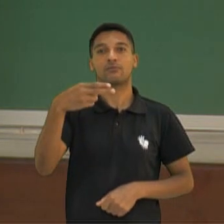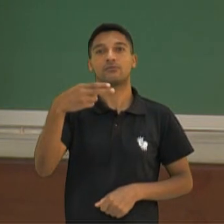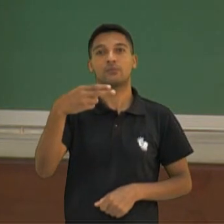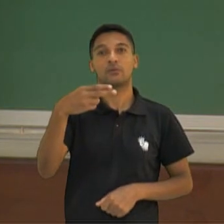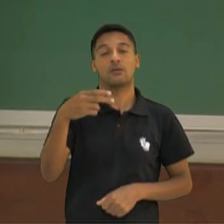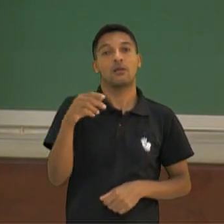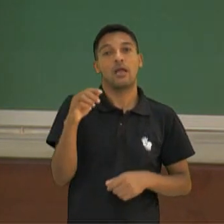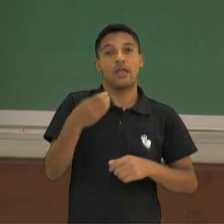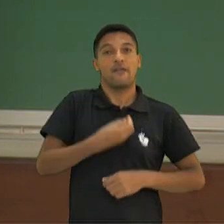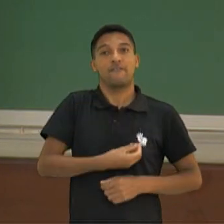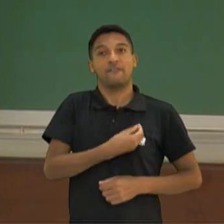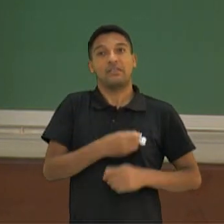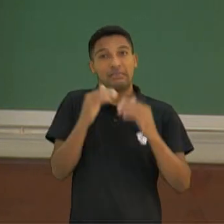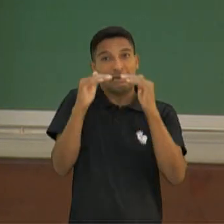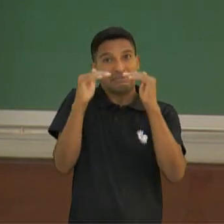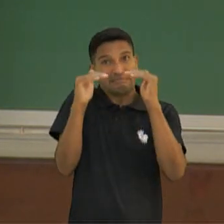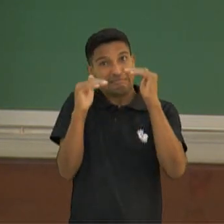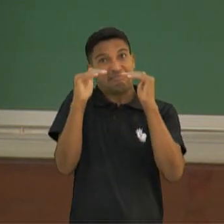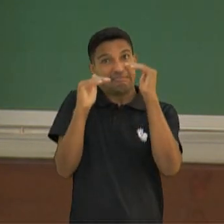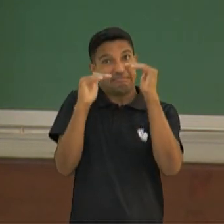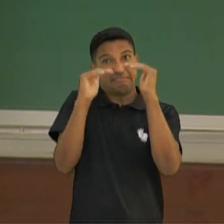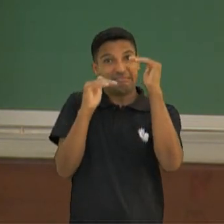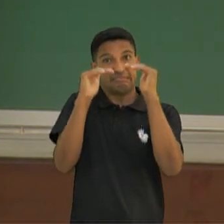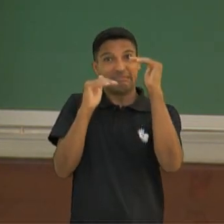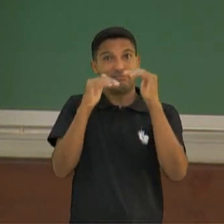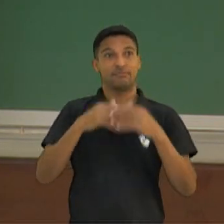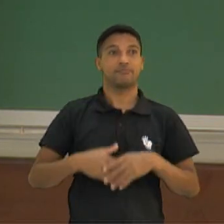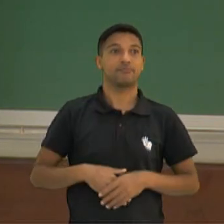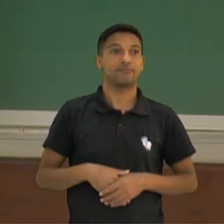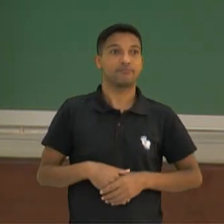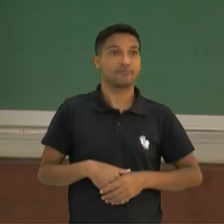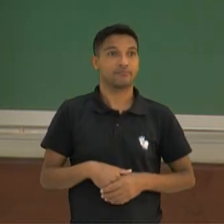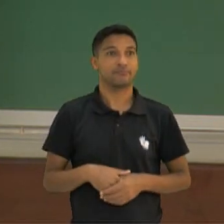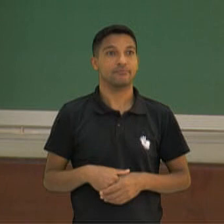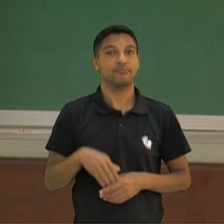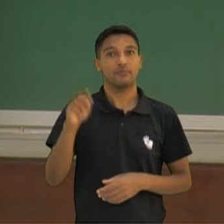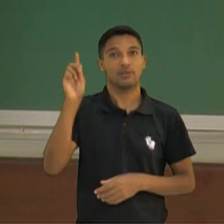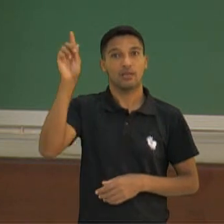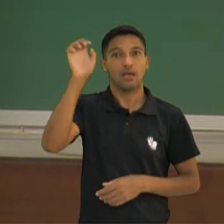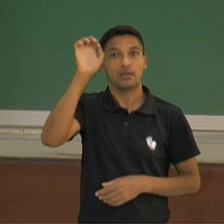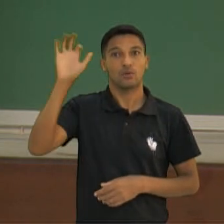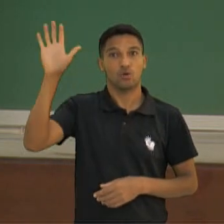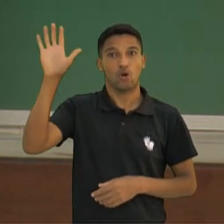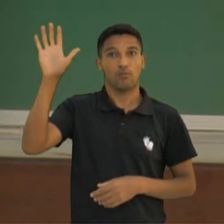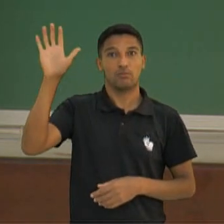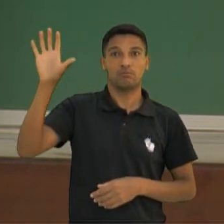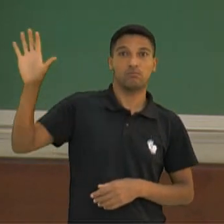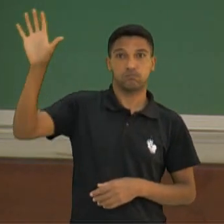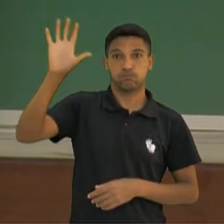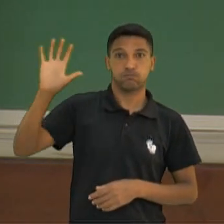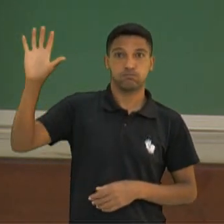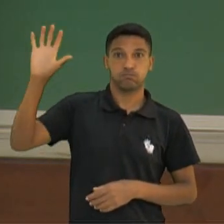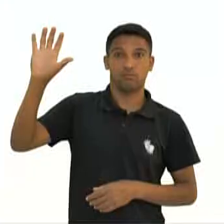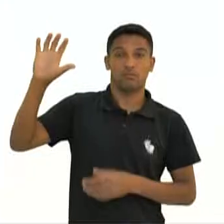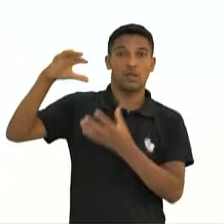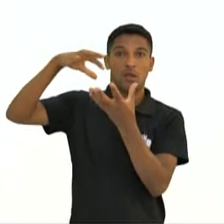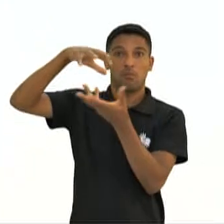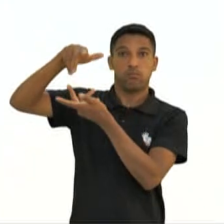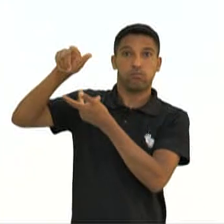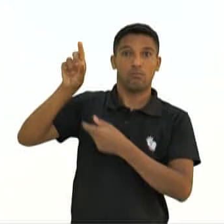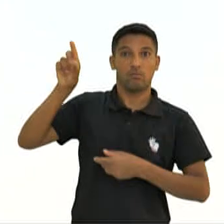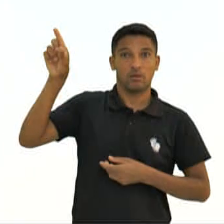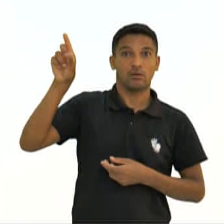da subsistência. Tá? É um continente rico, composto de países ricos, onde impera um sistema de bem-estar social e